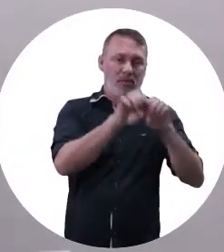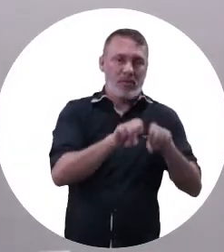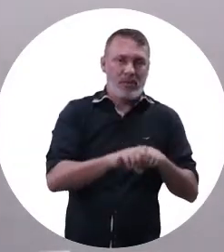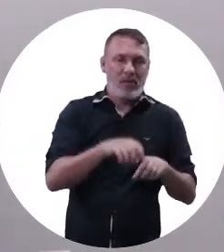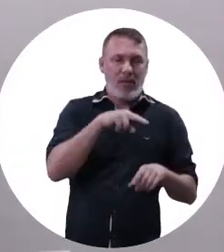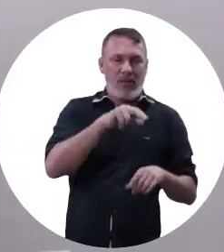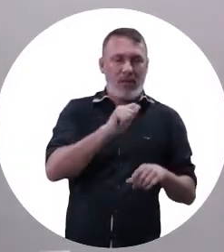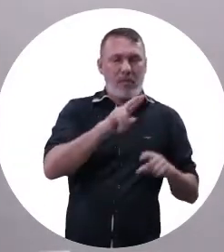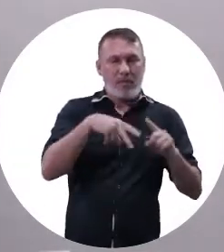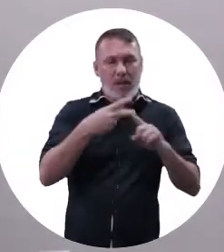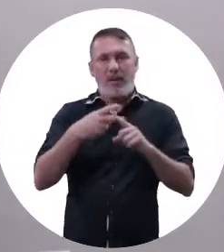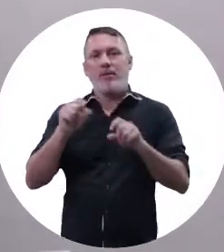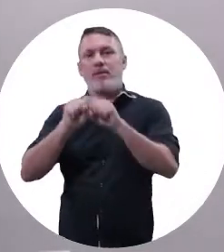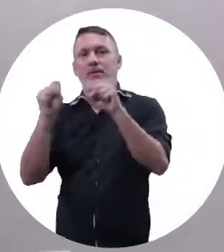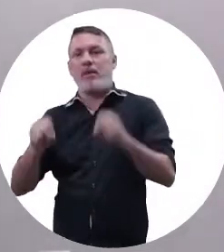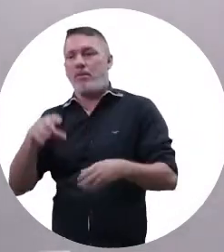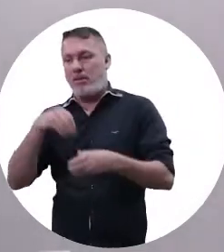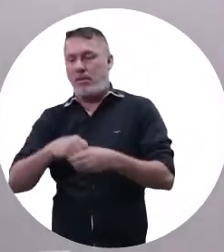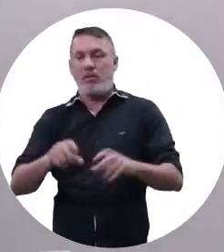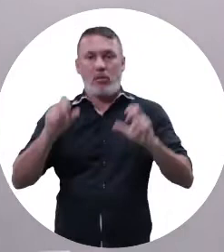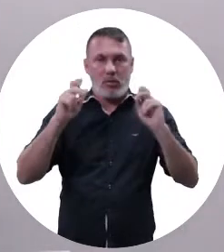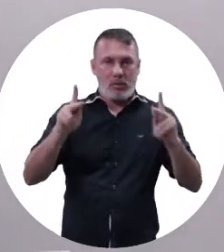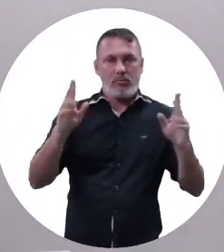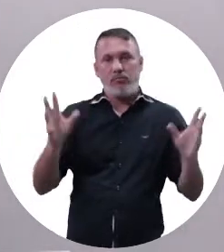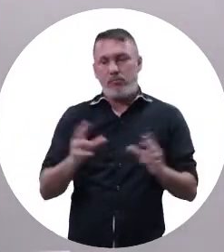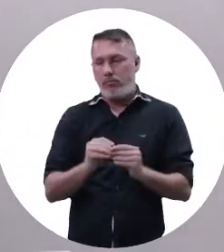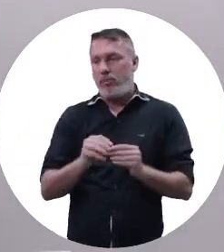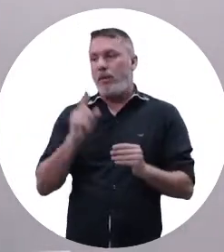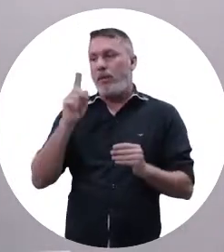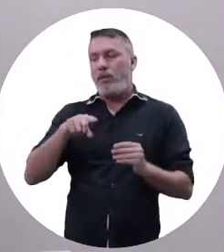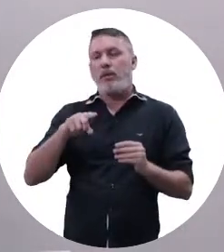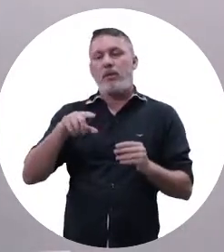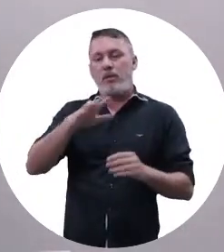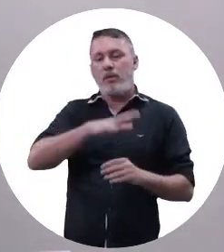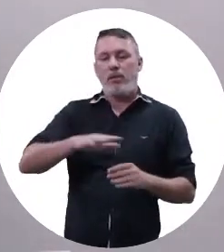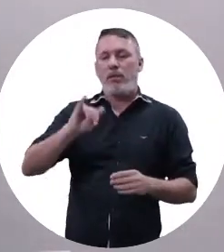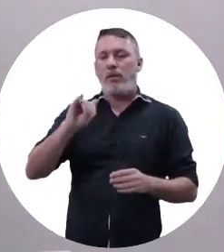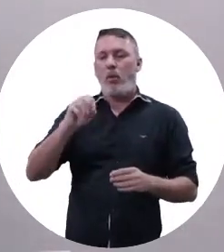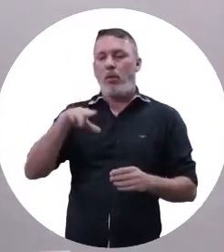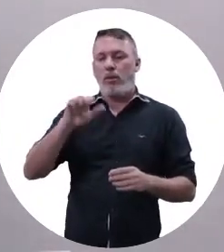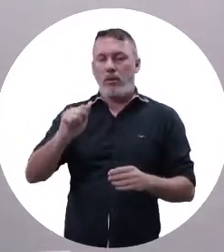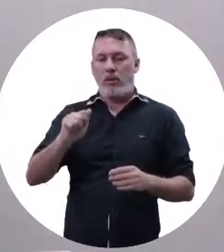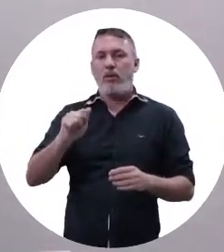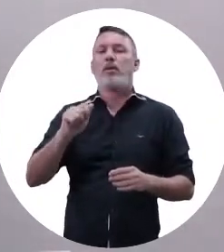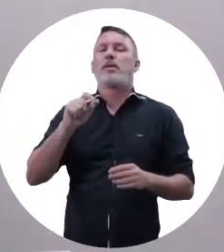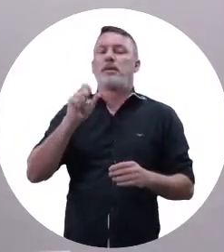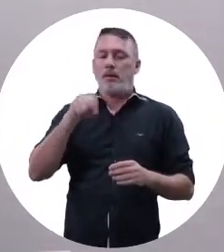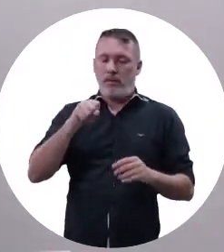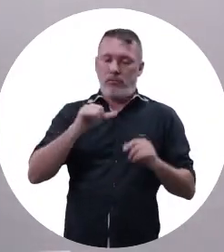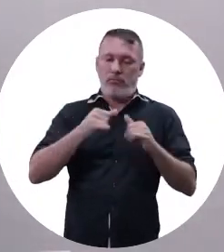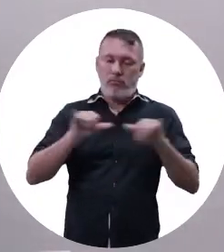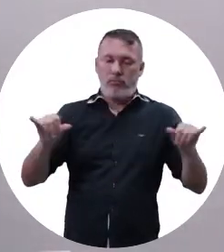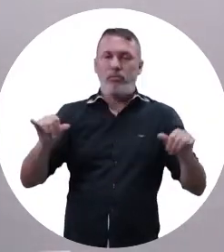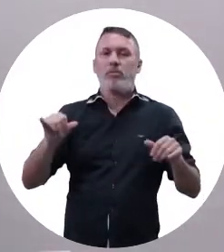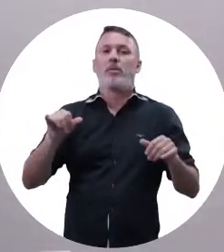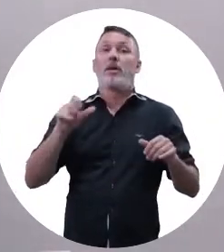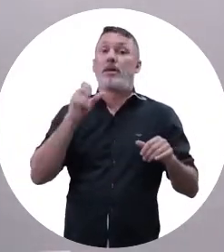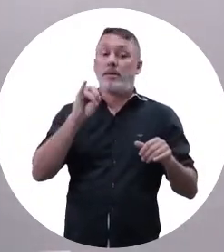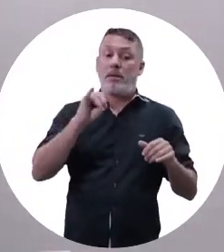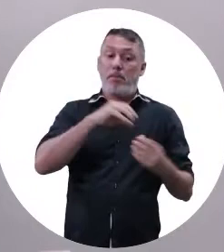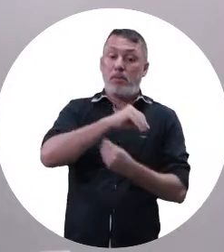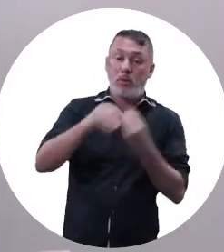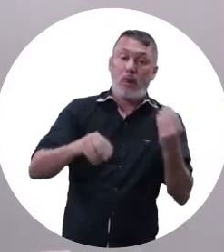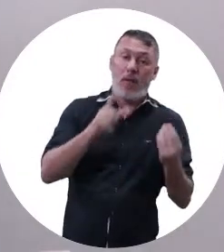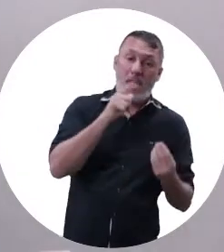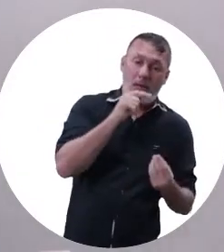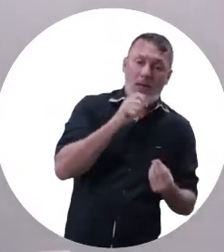e Cl- dissolvidos naquele sistema. Ok? Então, substâncias iônicas tendem a conduzir corrente elétrica quando estão